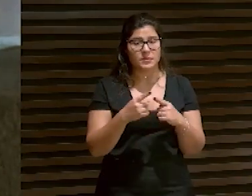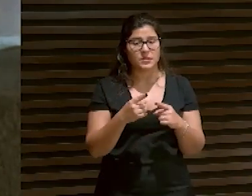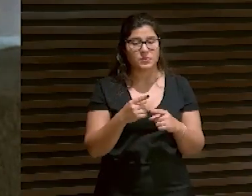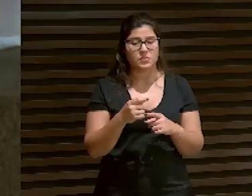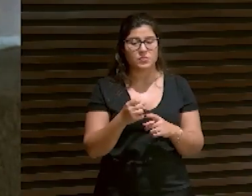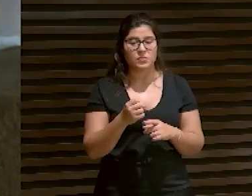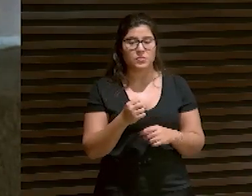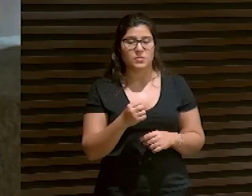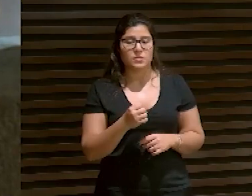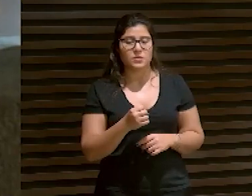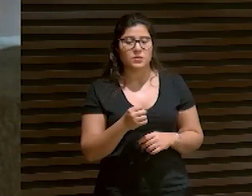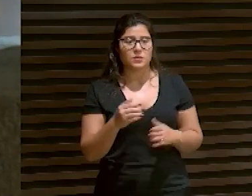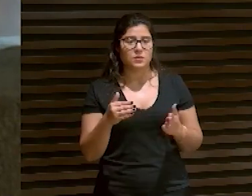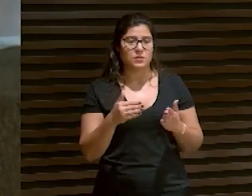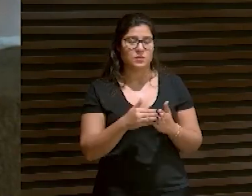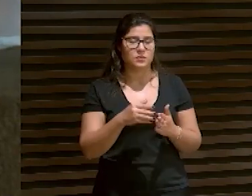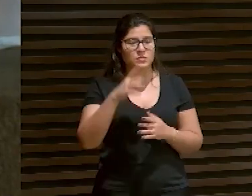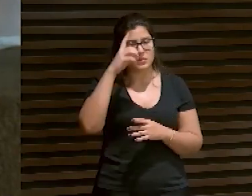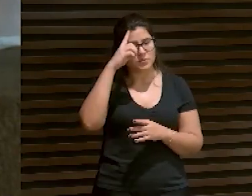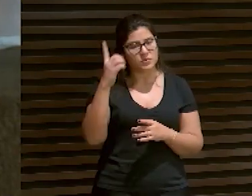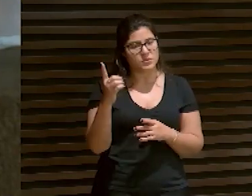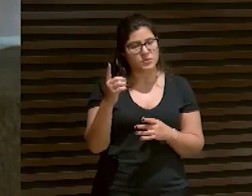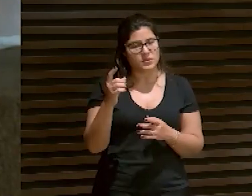ele ressuscitou vitorioso.